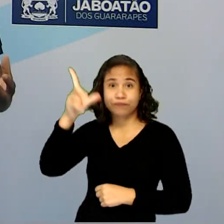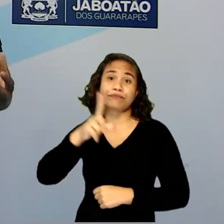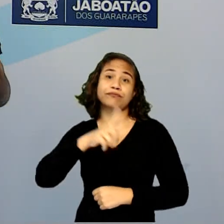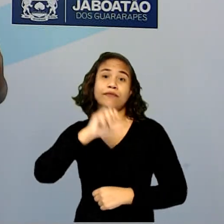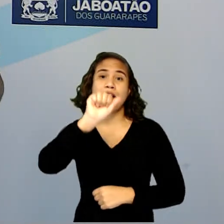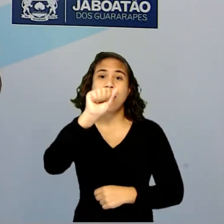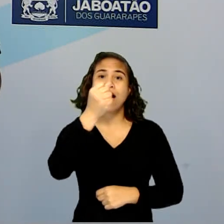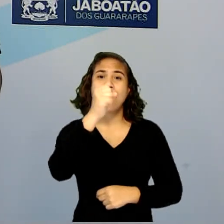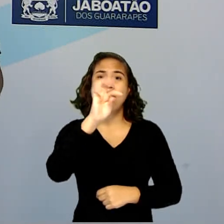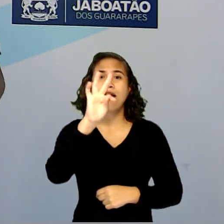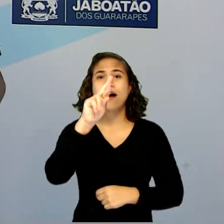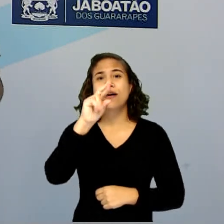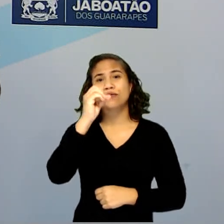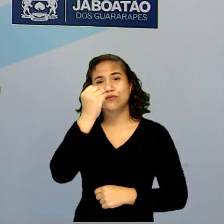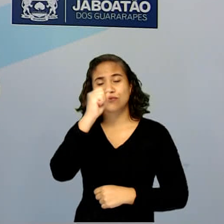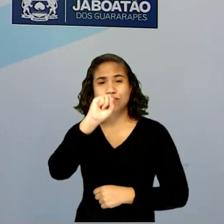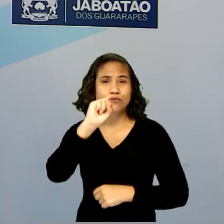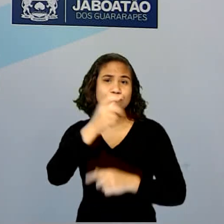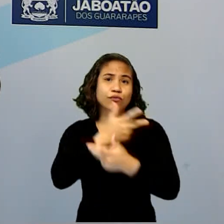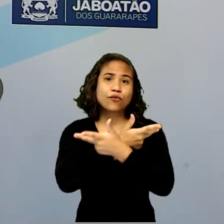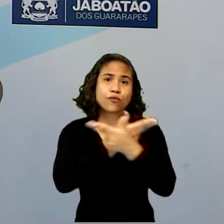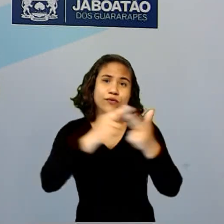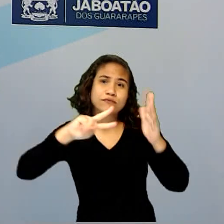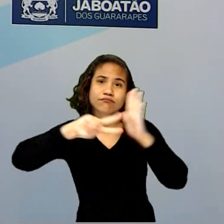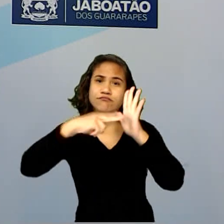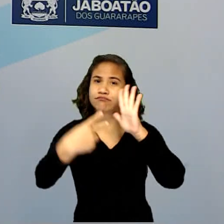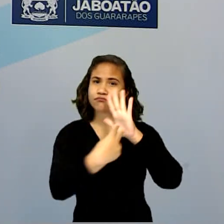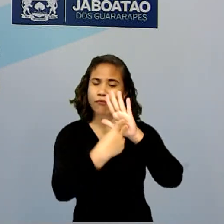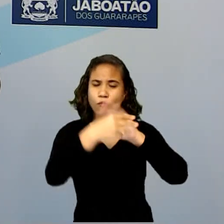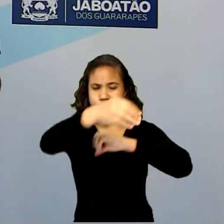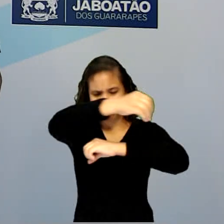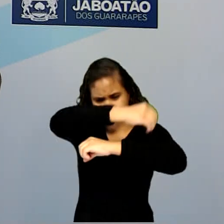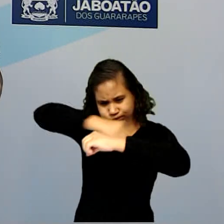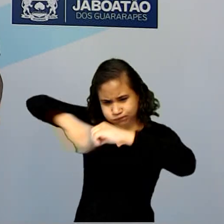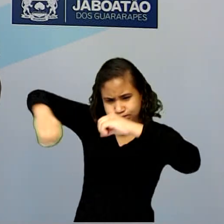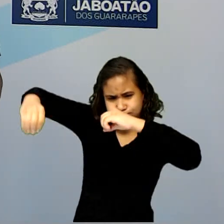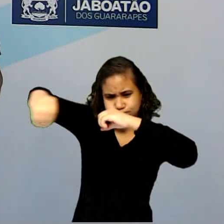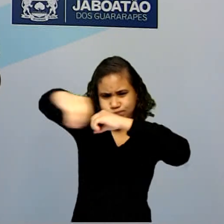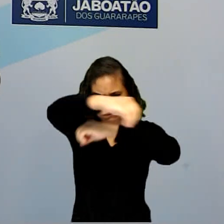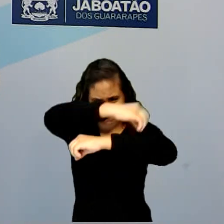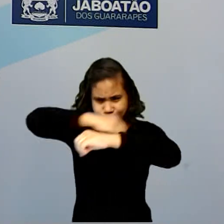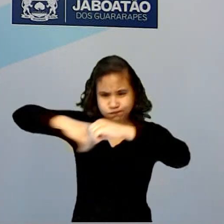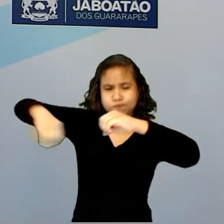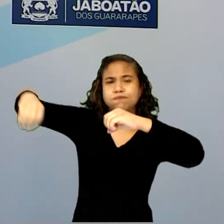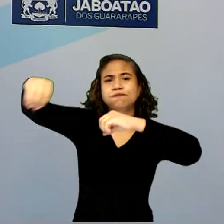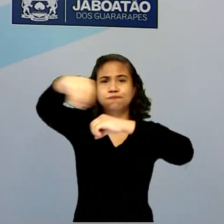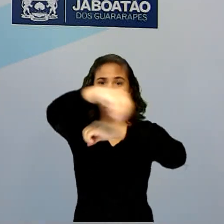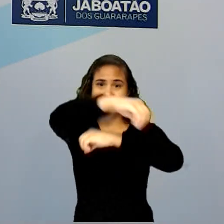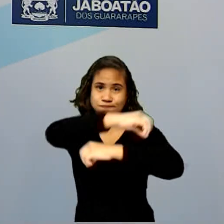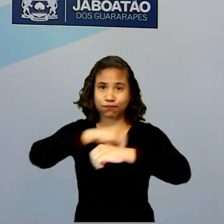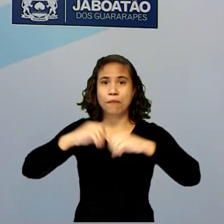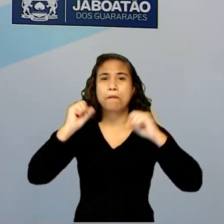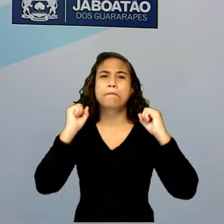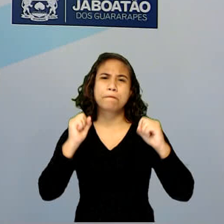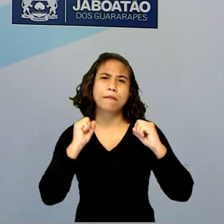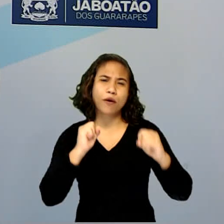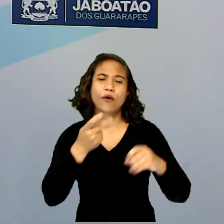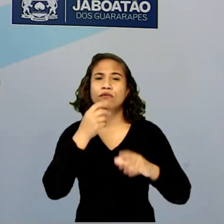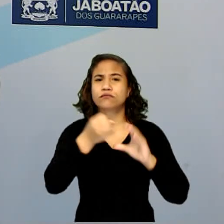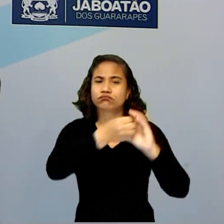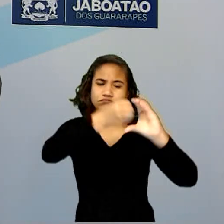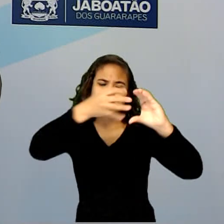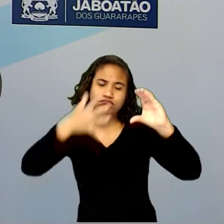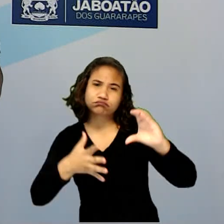astros, né, que são corpos celestes que giram no espaço. Os astros eles podem ser definidos em